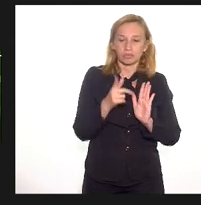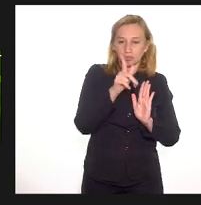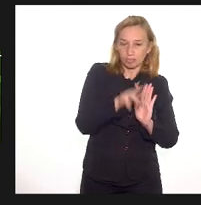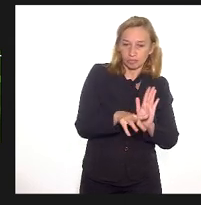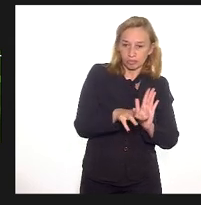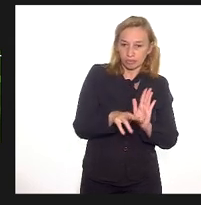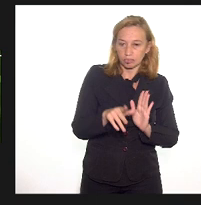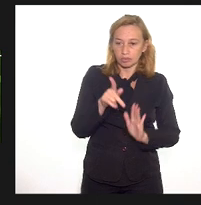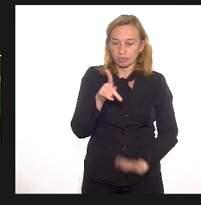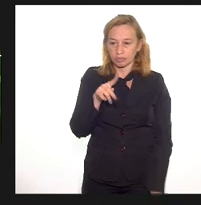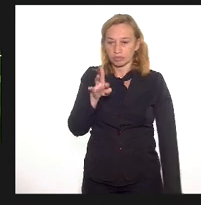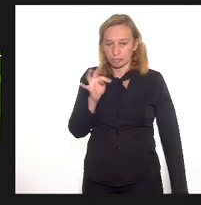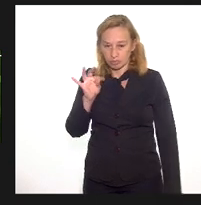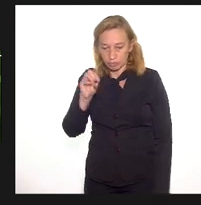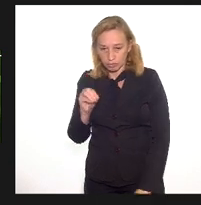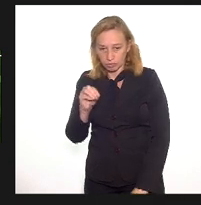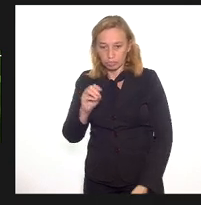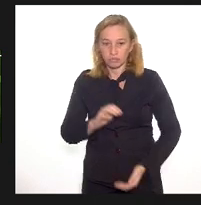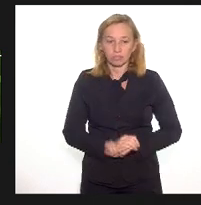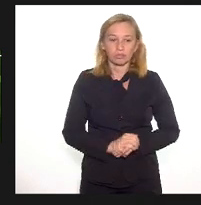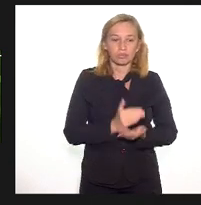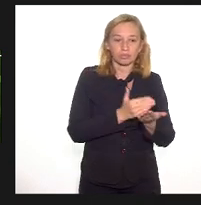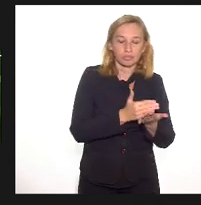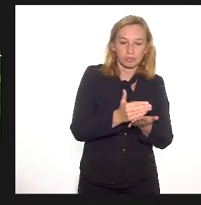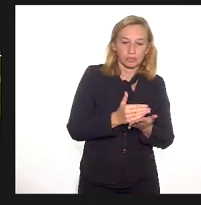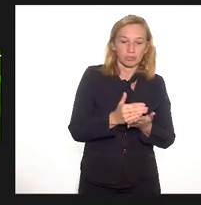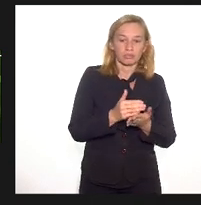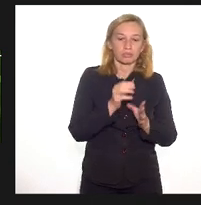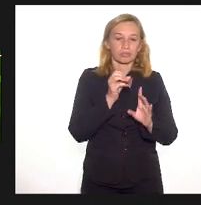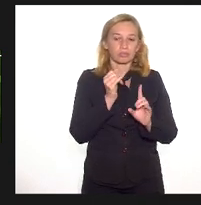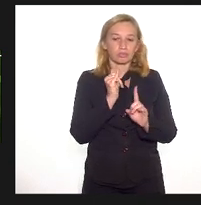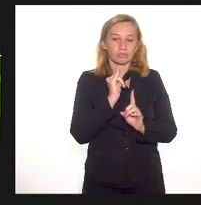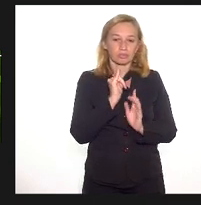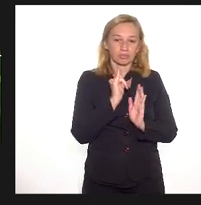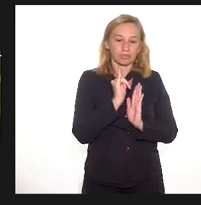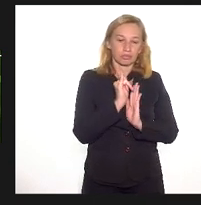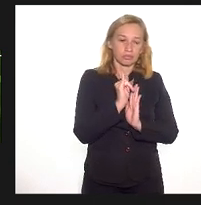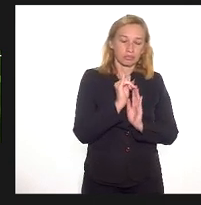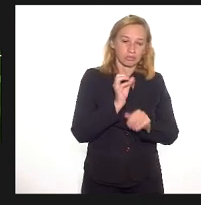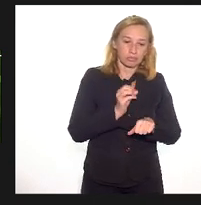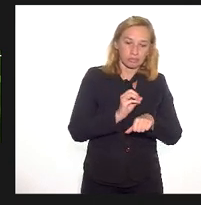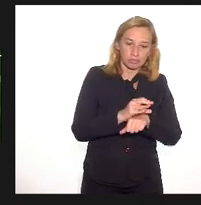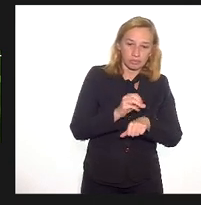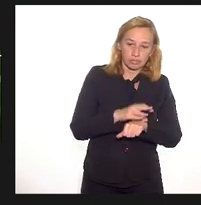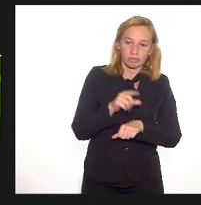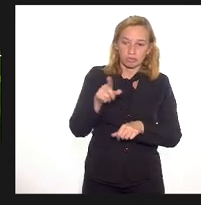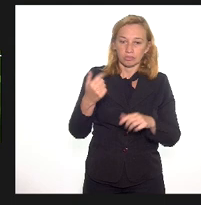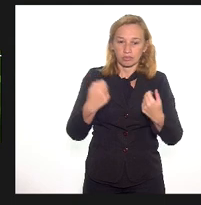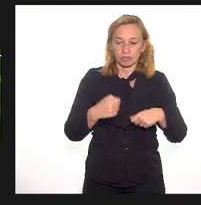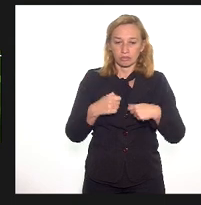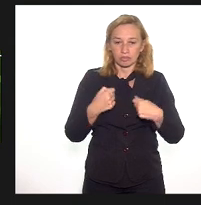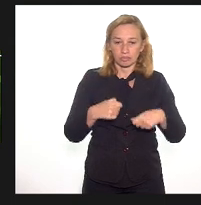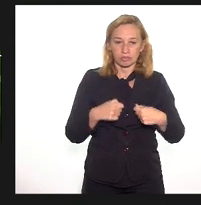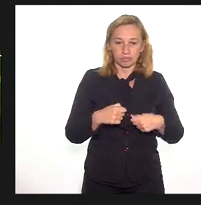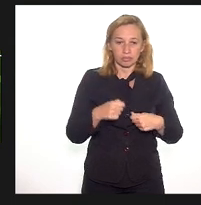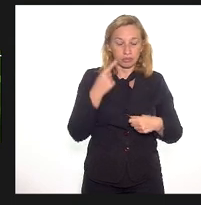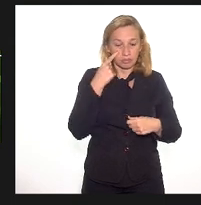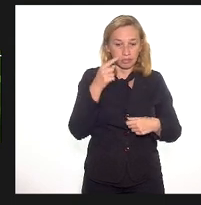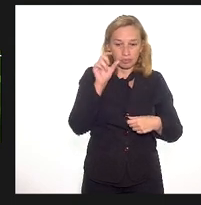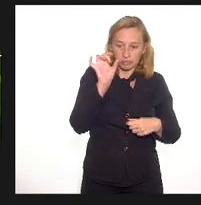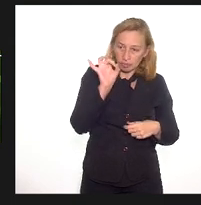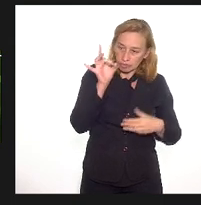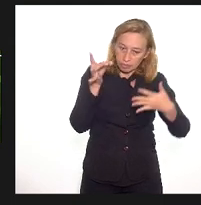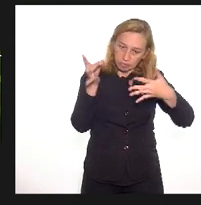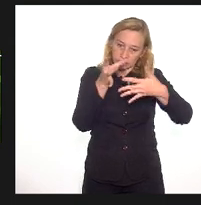diferentemente do protótipo inicialmente indicado, onde você teria a necessidade de clicar item a item de